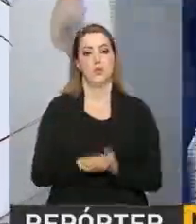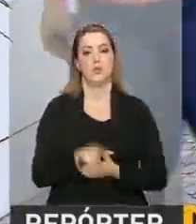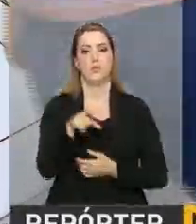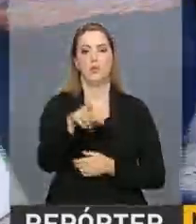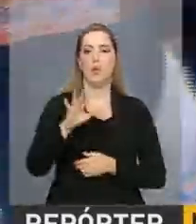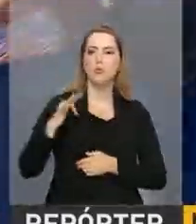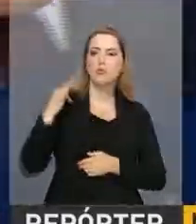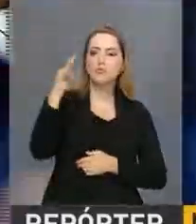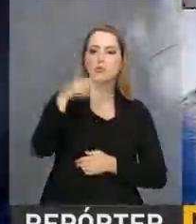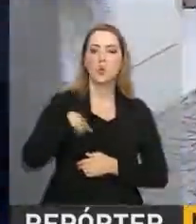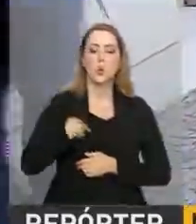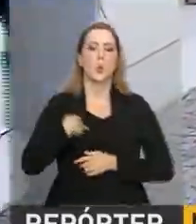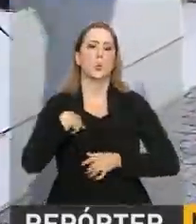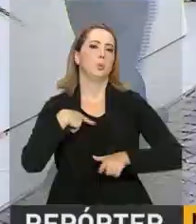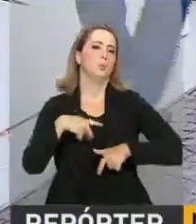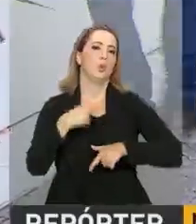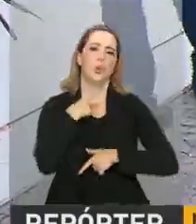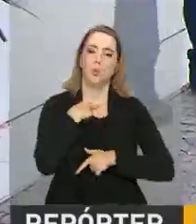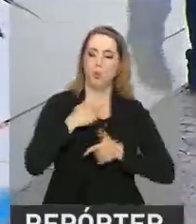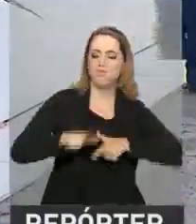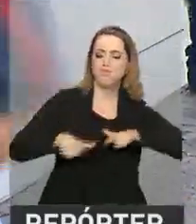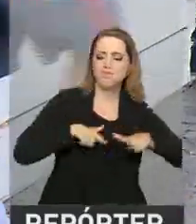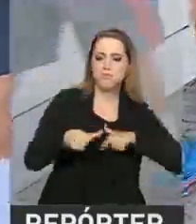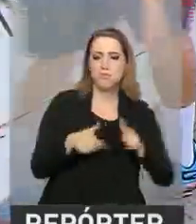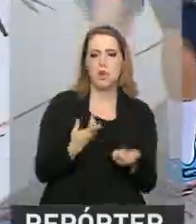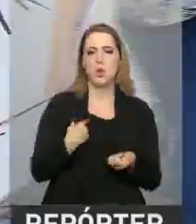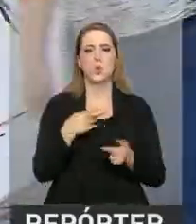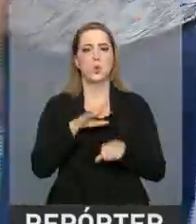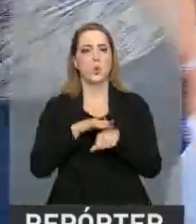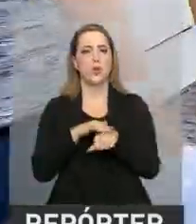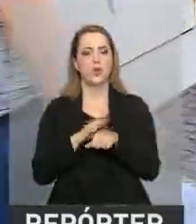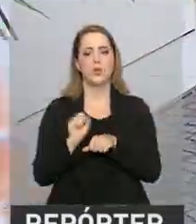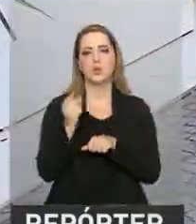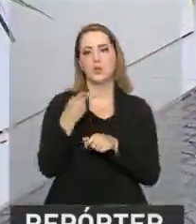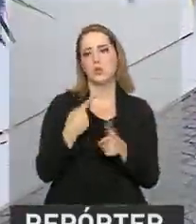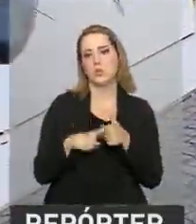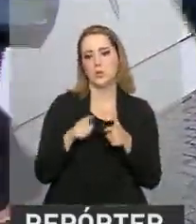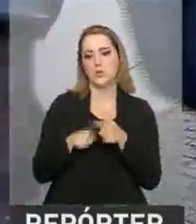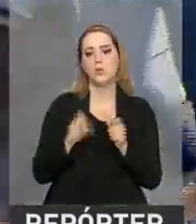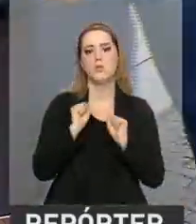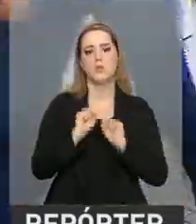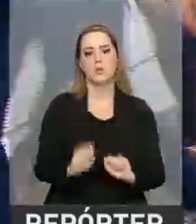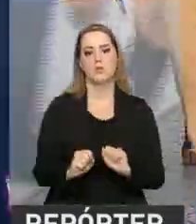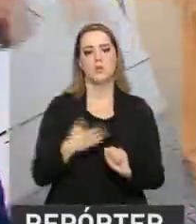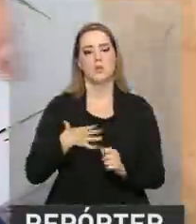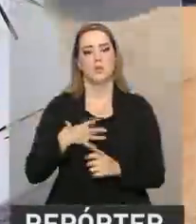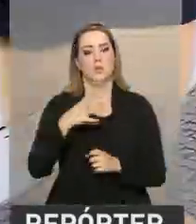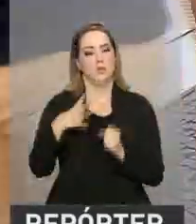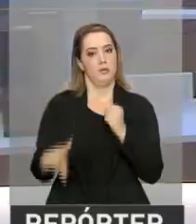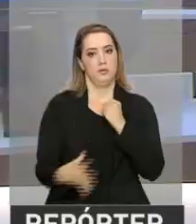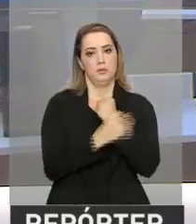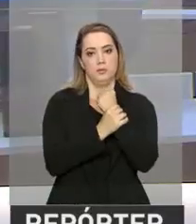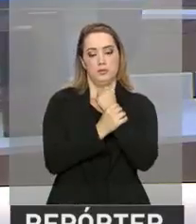trabalhar de jeito nenhum, ou precisar ter alguma doença, algum problema, aí eu tenho como ficar segura.